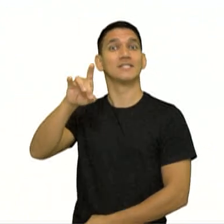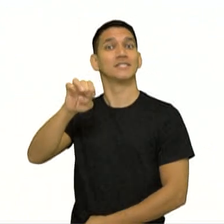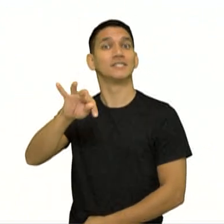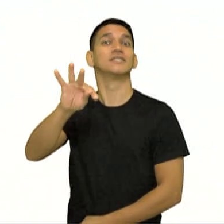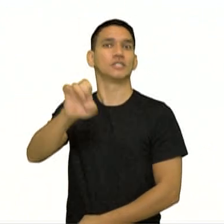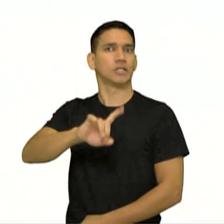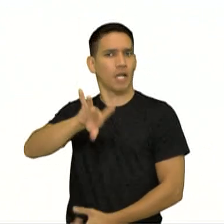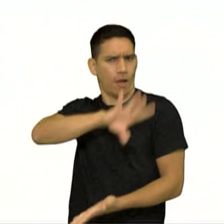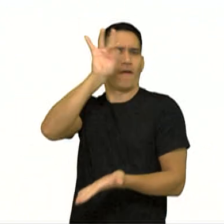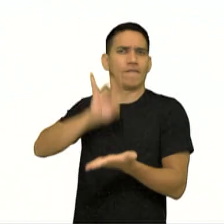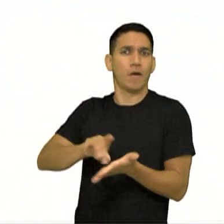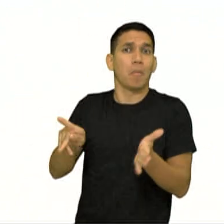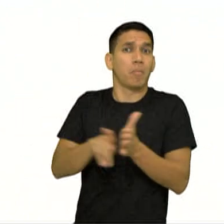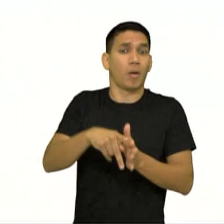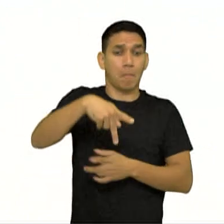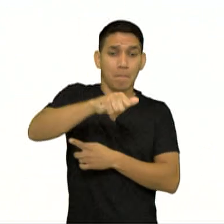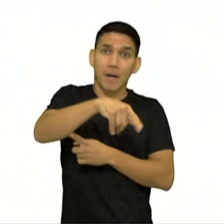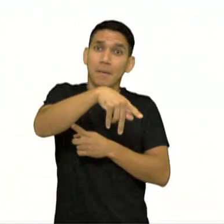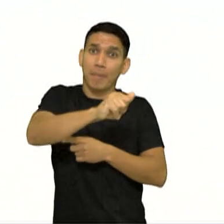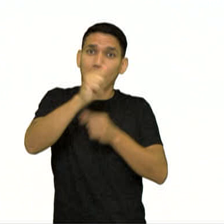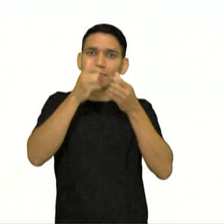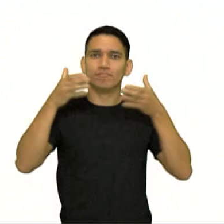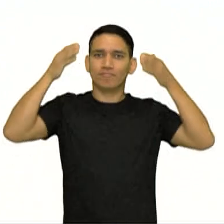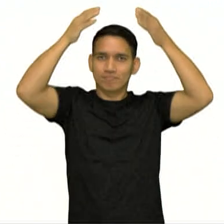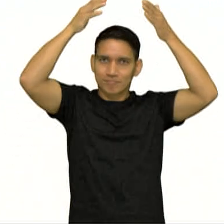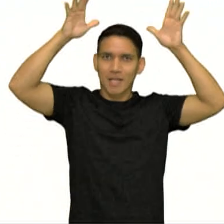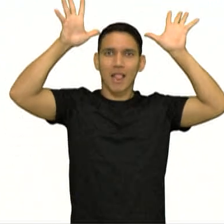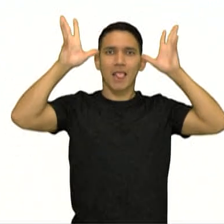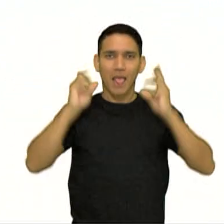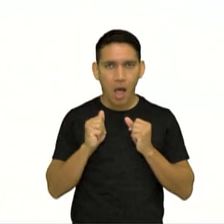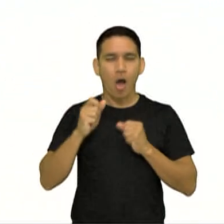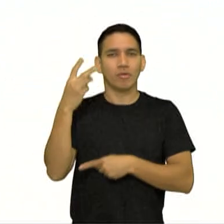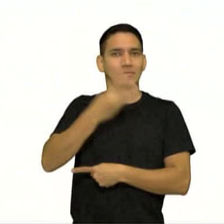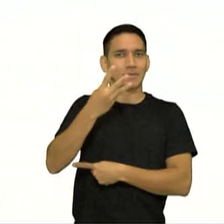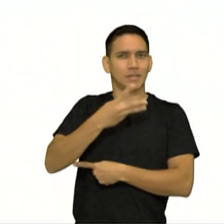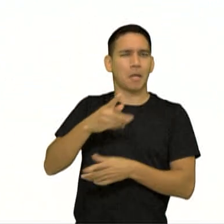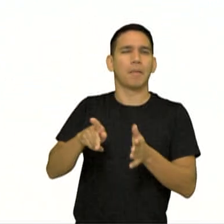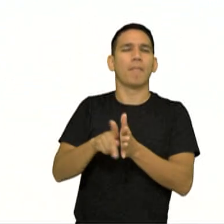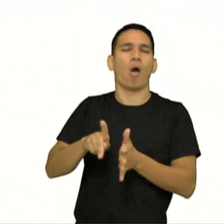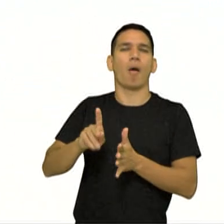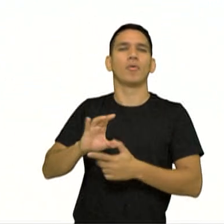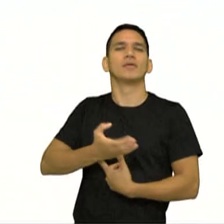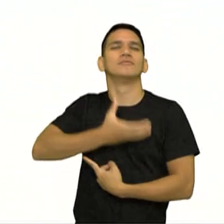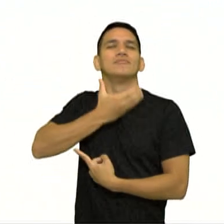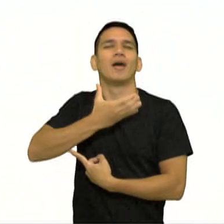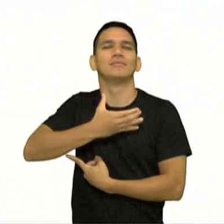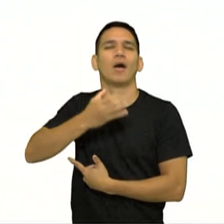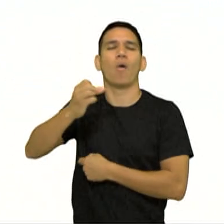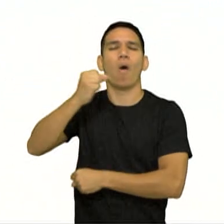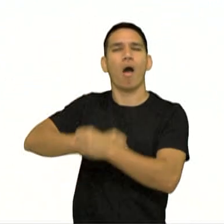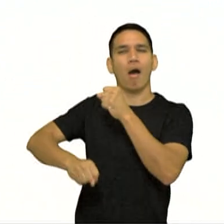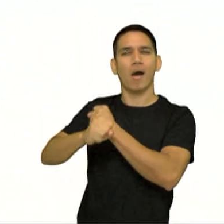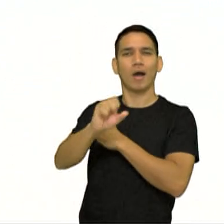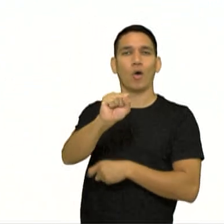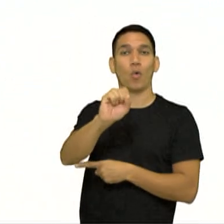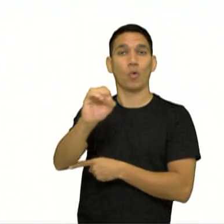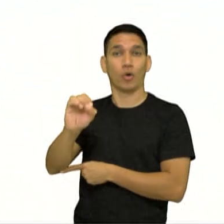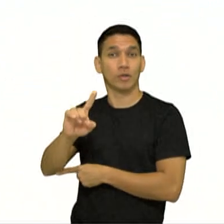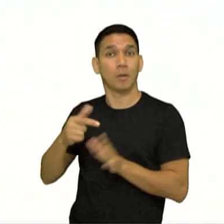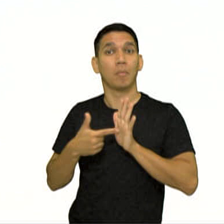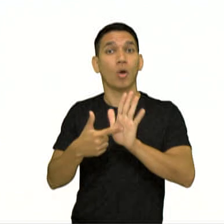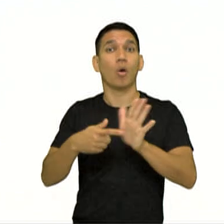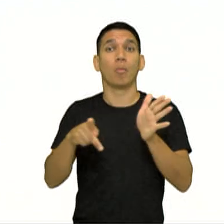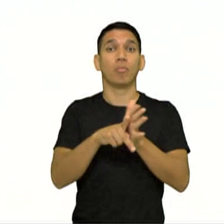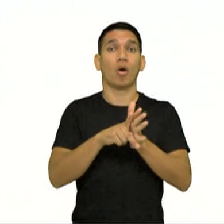né, pelo Papa Leão III no Natal de 800, né, e significou a emergência do papado como